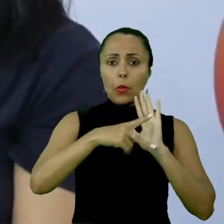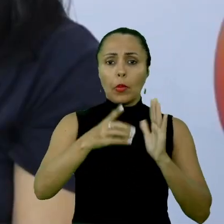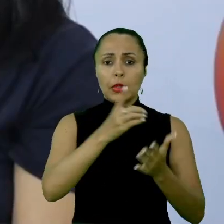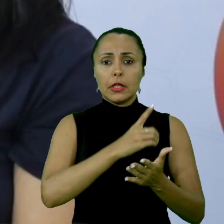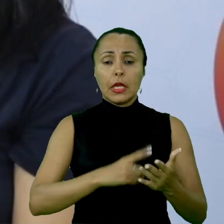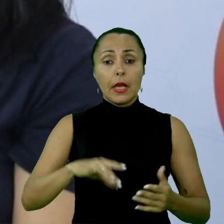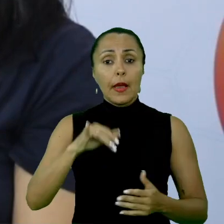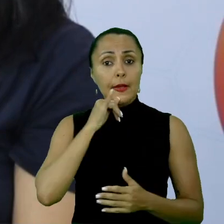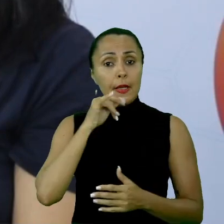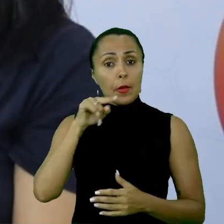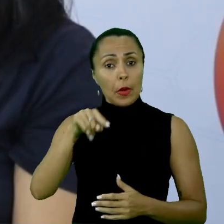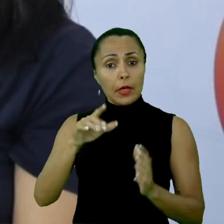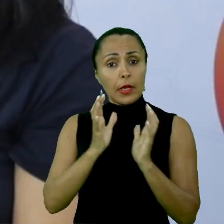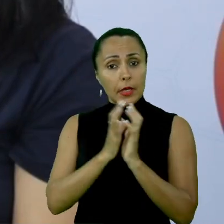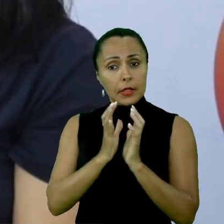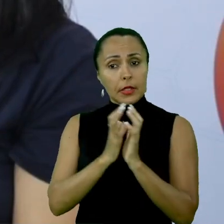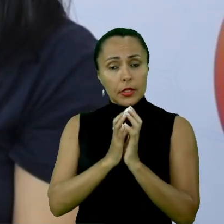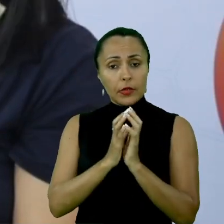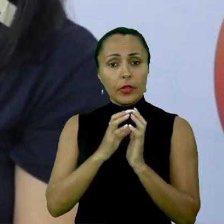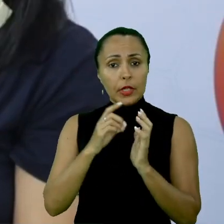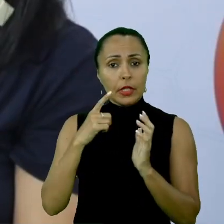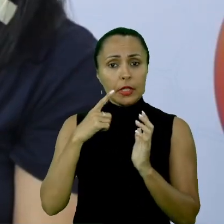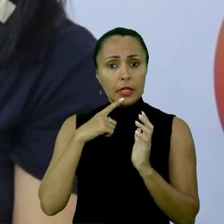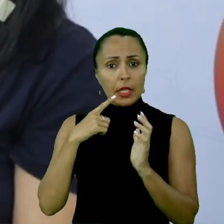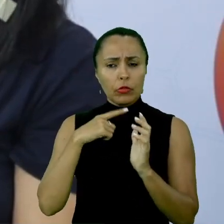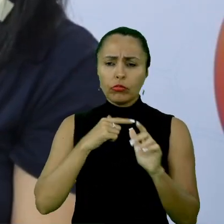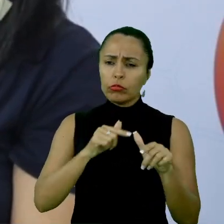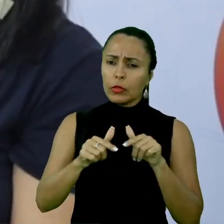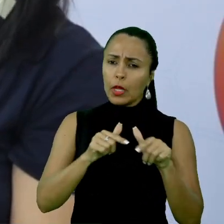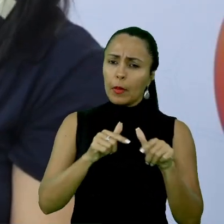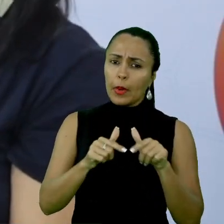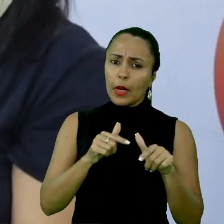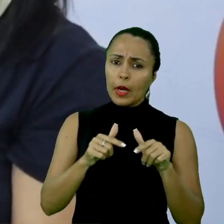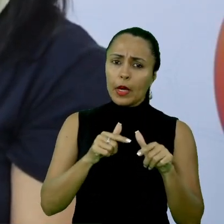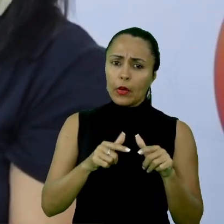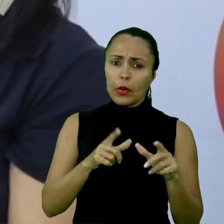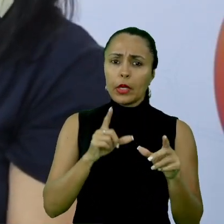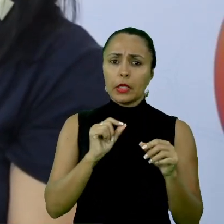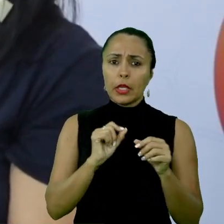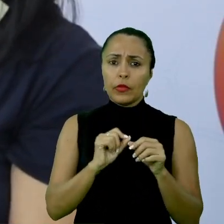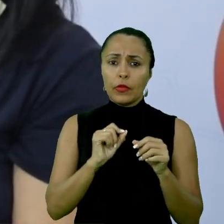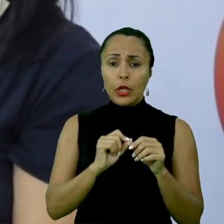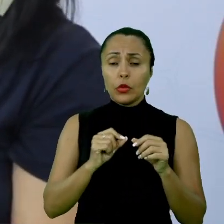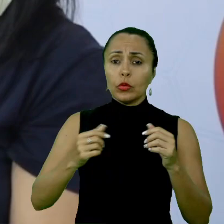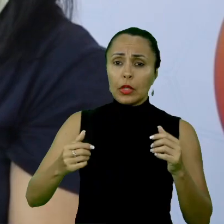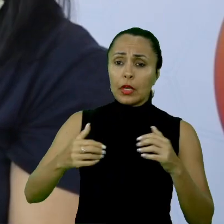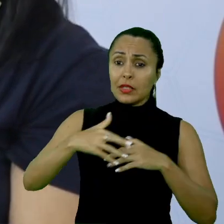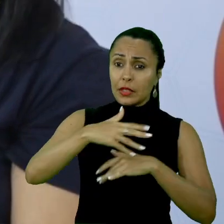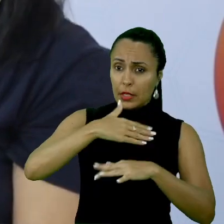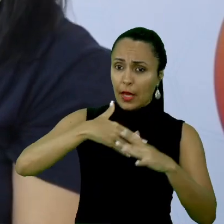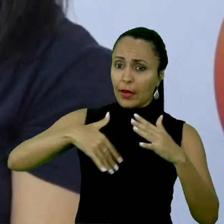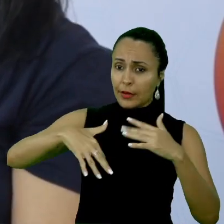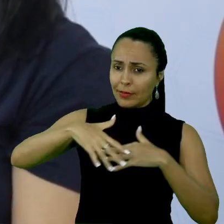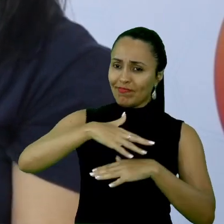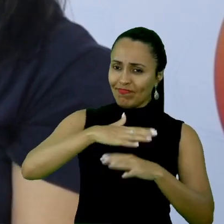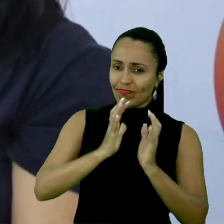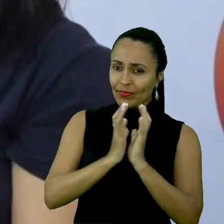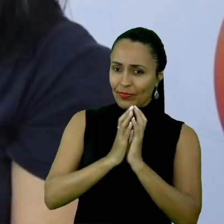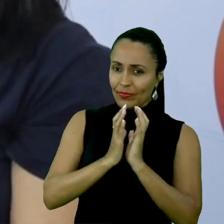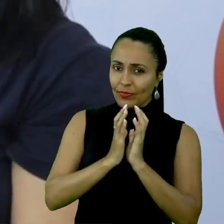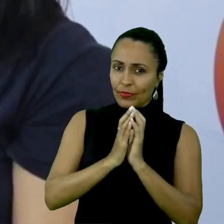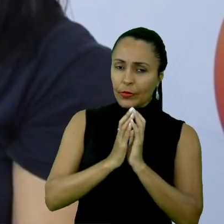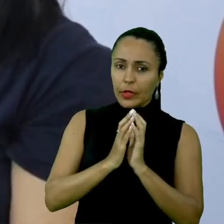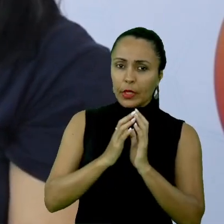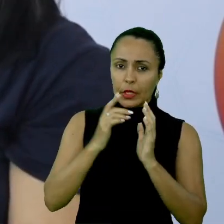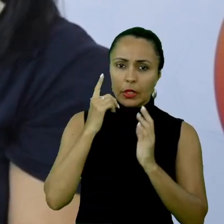aqui em Recife a gente tem muitos trabalhos que são feitos inspirados na cidade. Sim, vários. Né? Então, assim, a gente tem